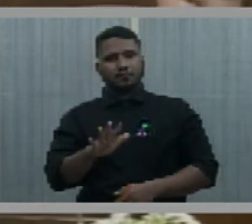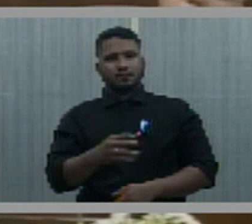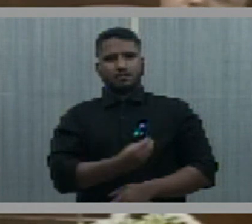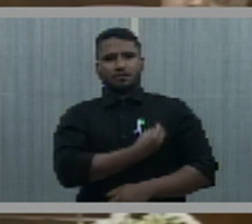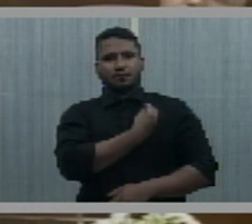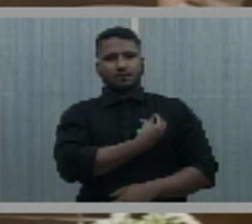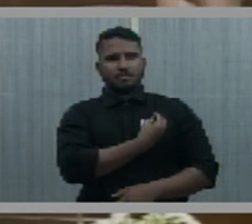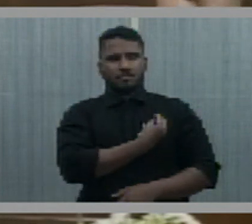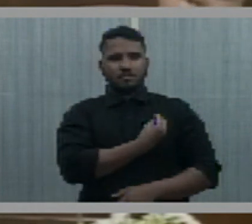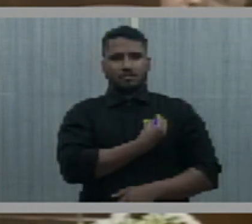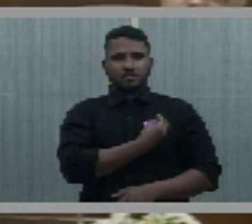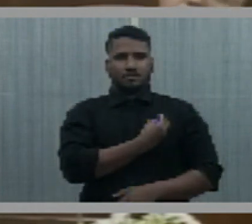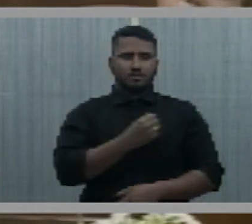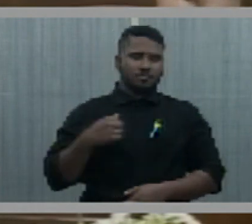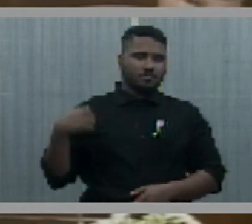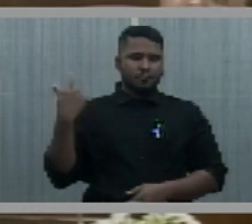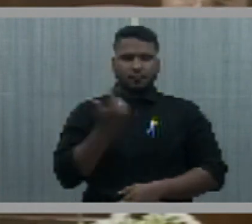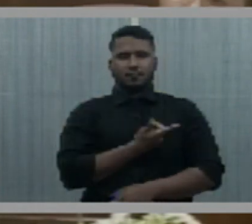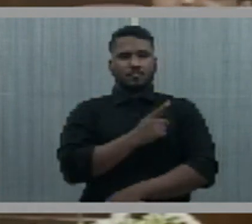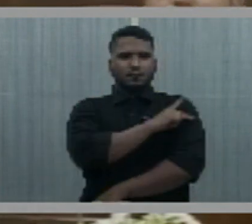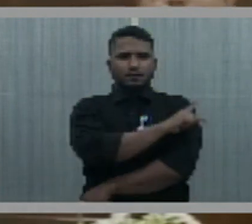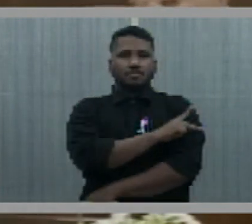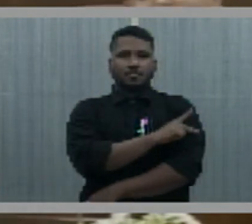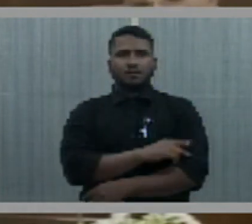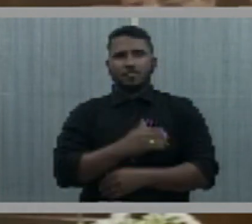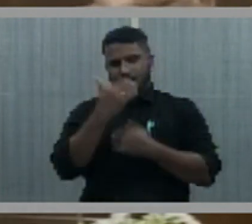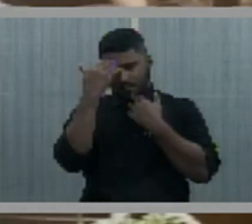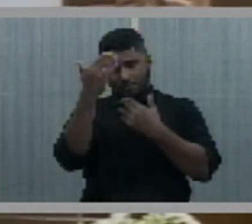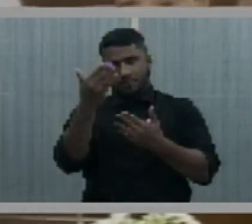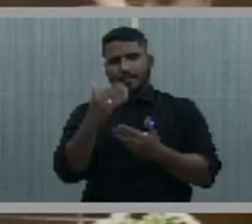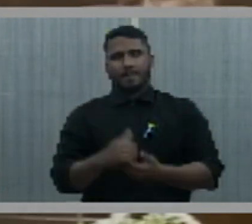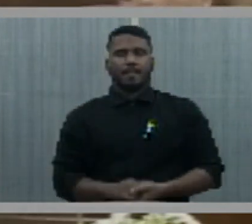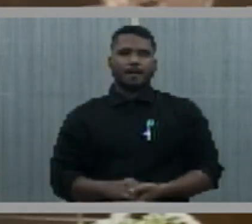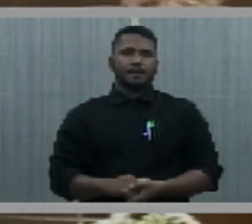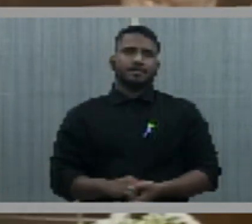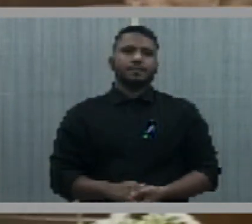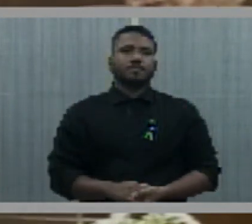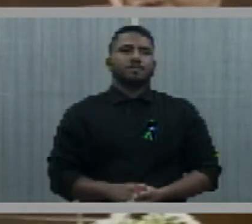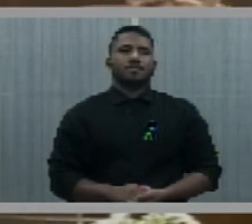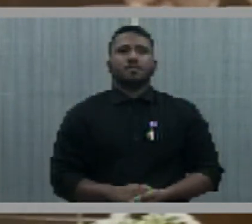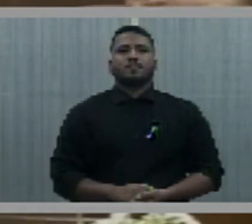o teu, o meu, viva o nosso Piauí. Obrigado.